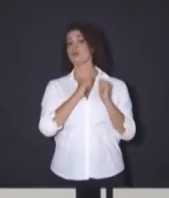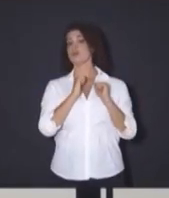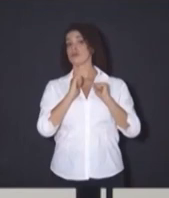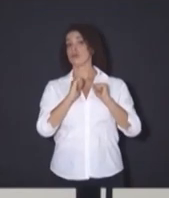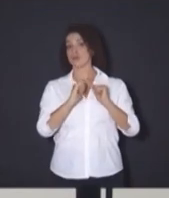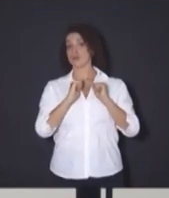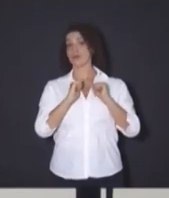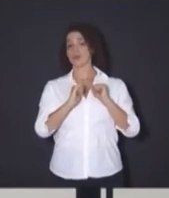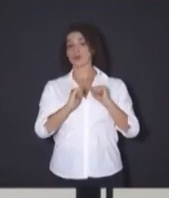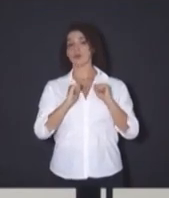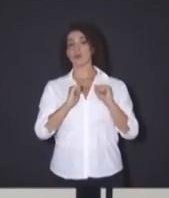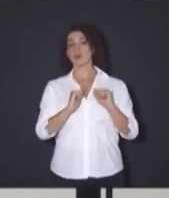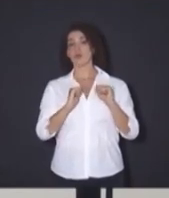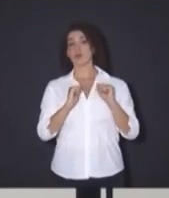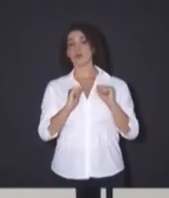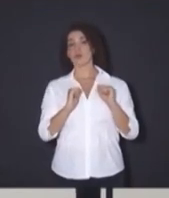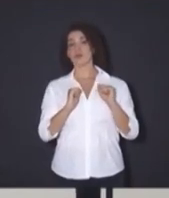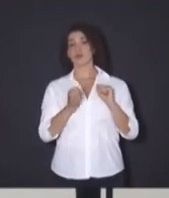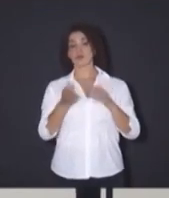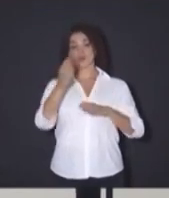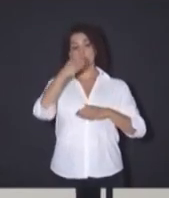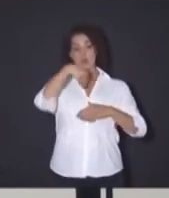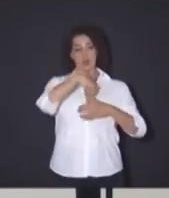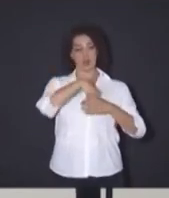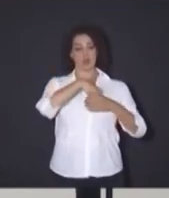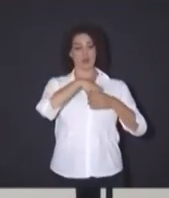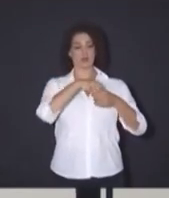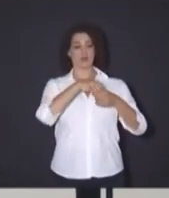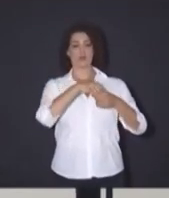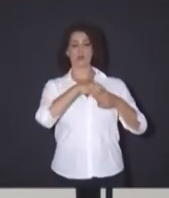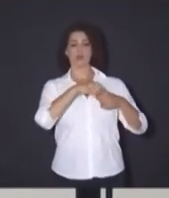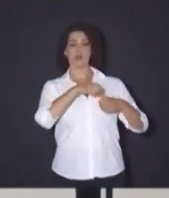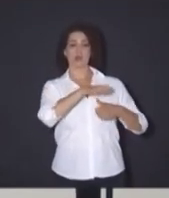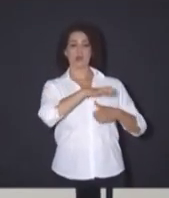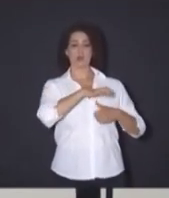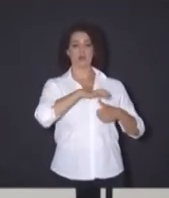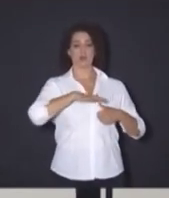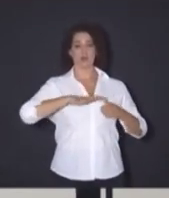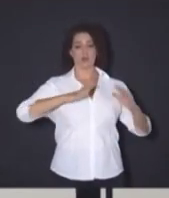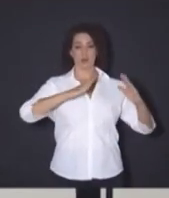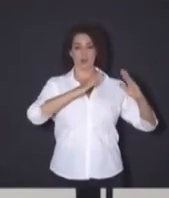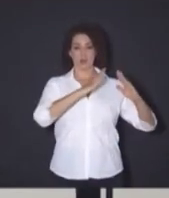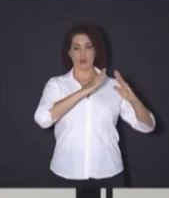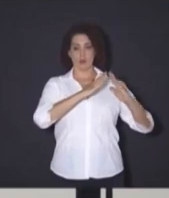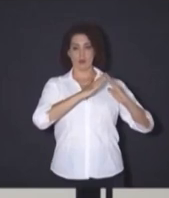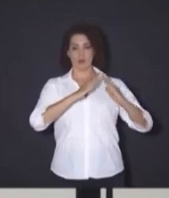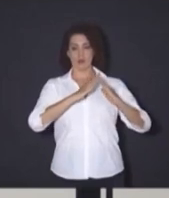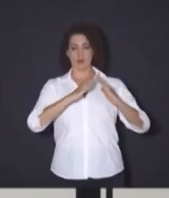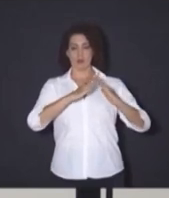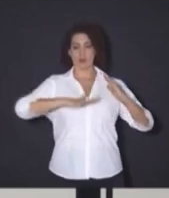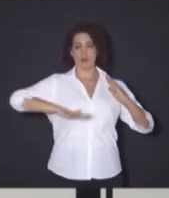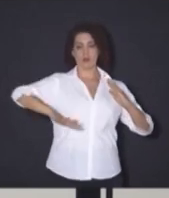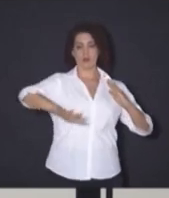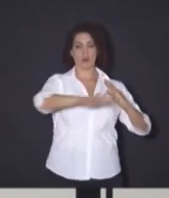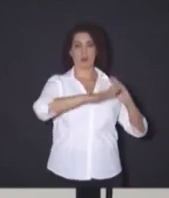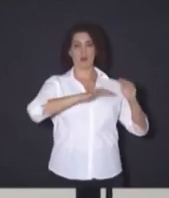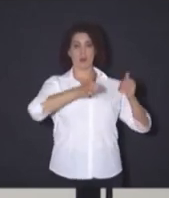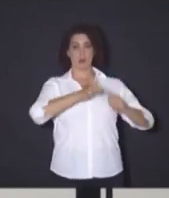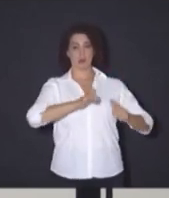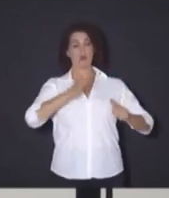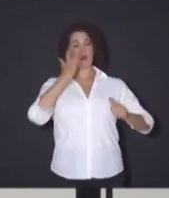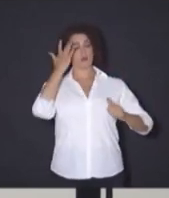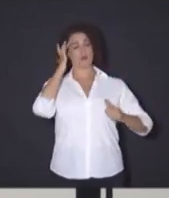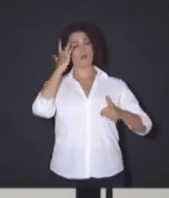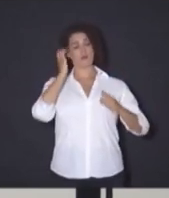pode, num terreiro, num ambiente de candomblé, a gente pode,